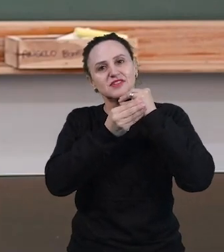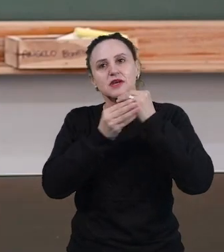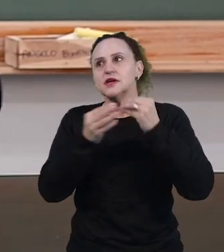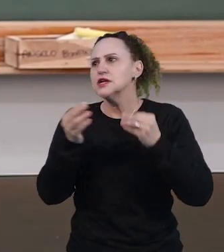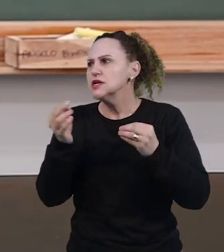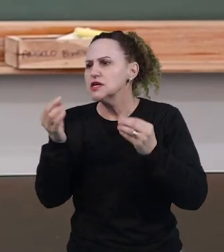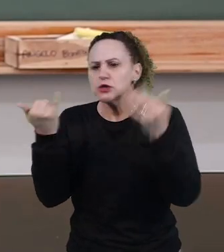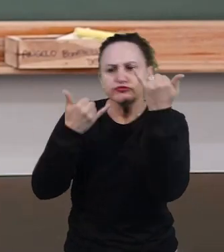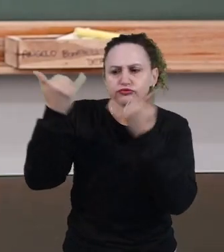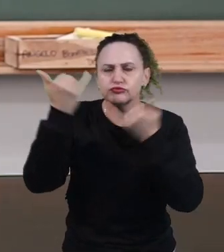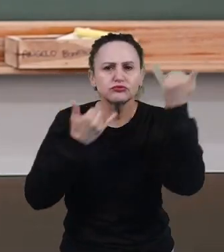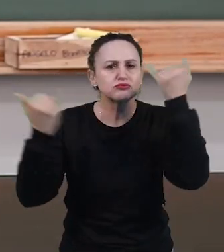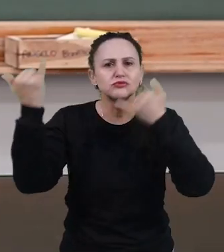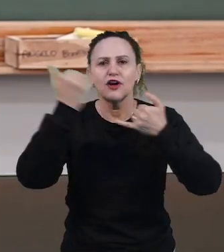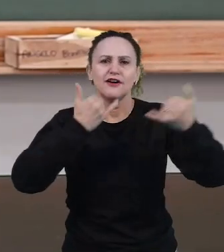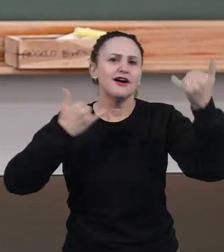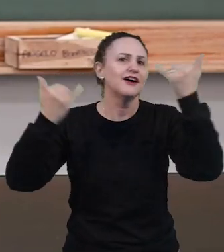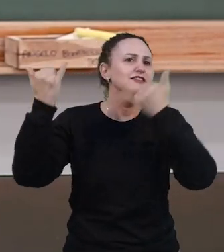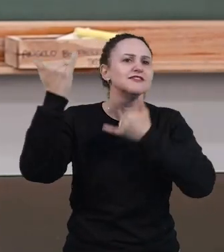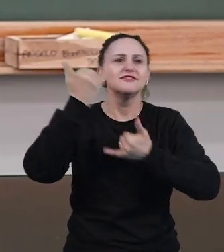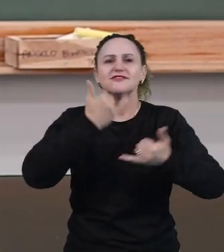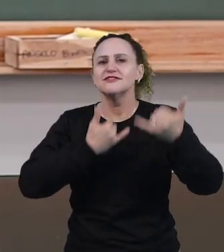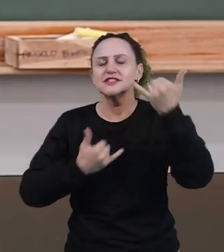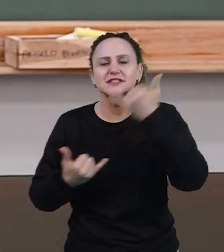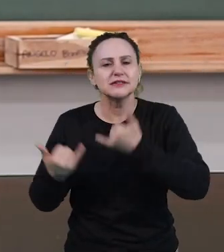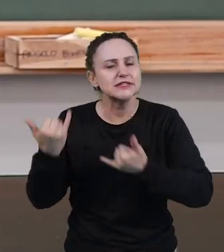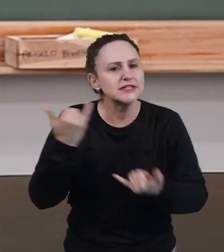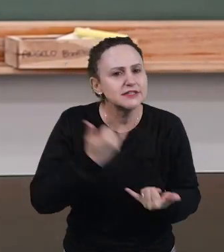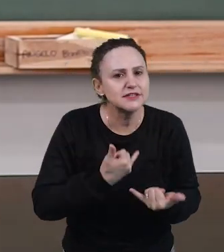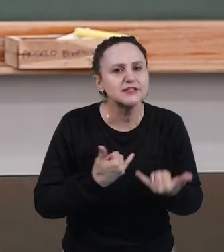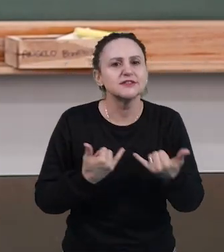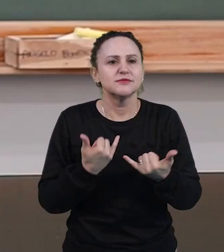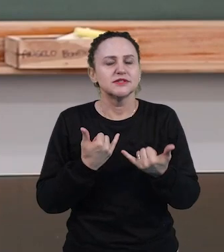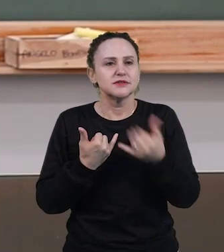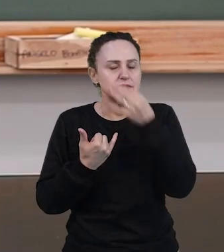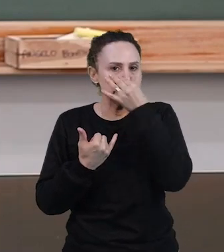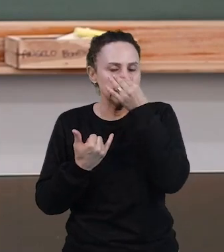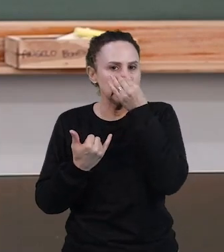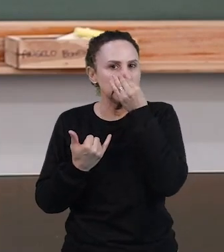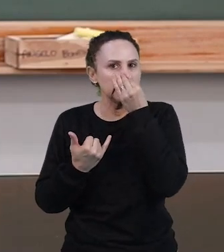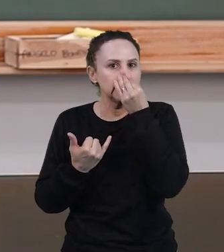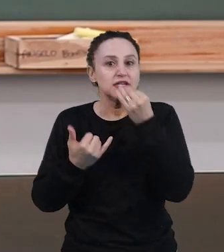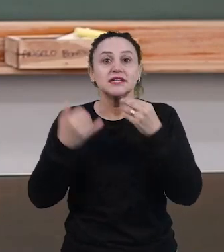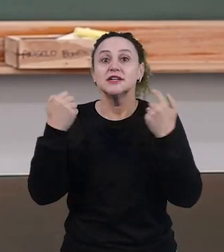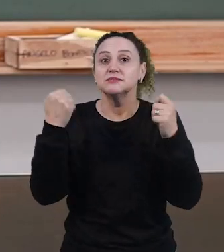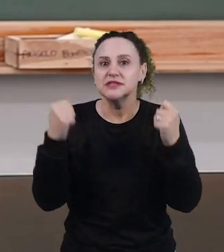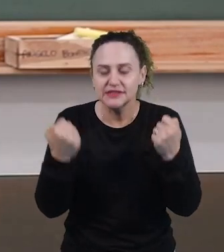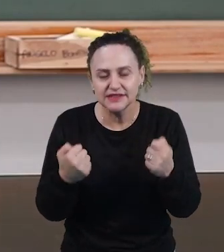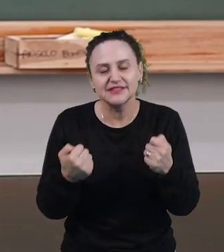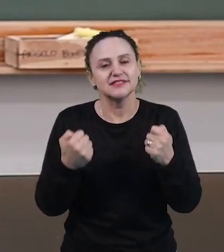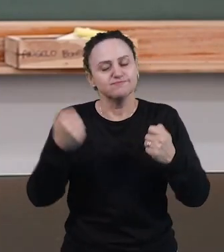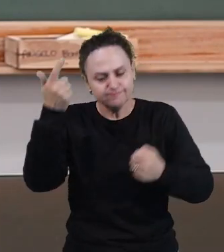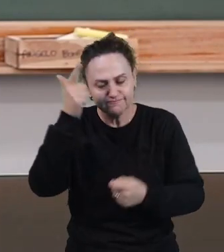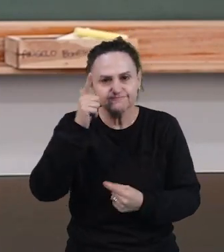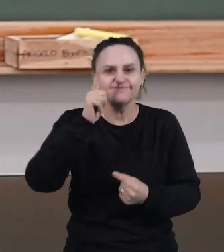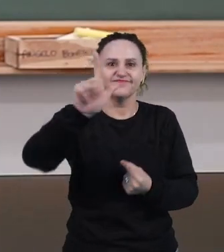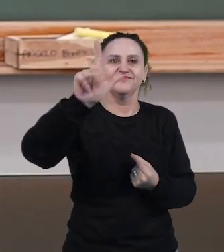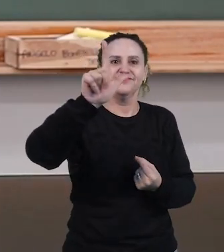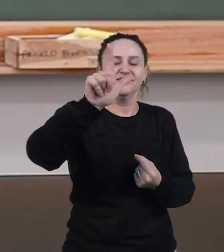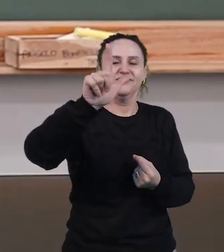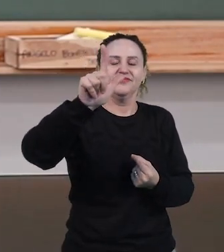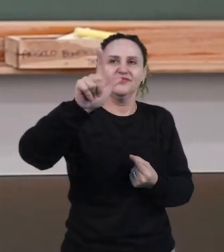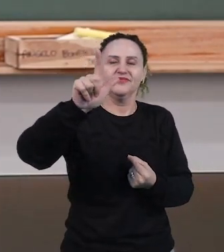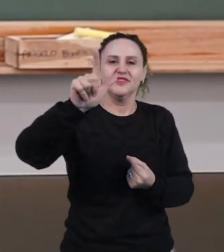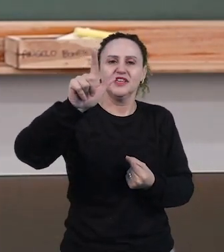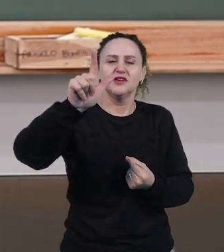informações, desequilibra de novo, eu assimilo, acomodo, para depois equilibrar de novo. Ou seja, eu vou integrando